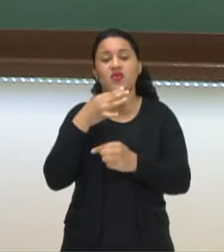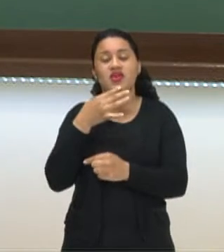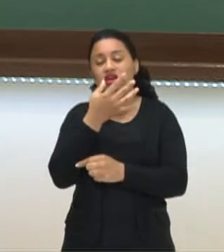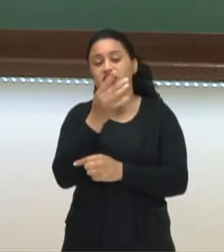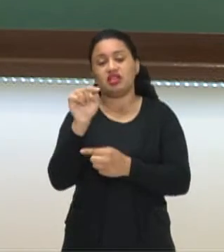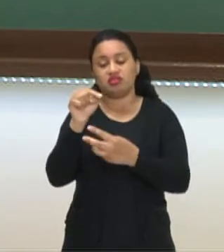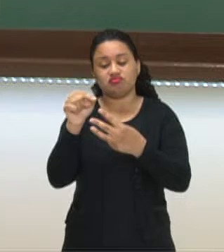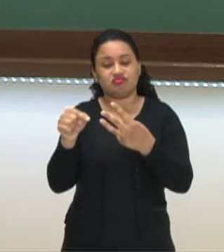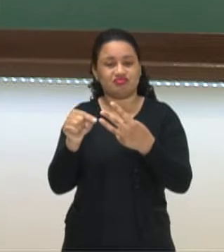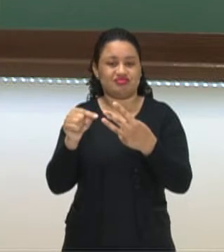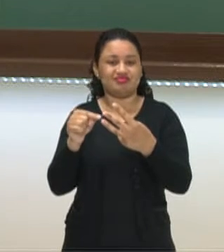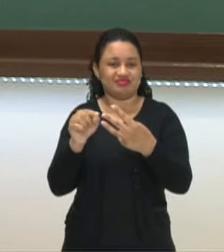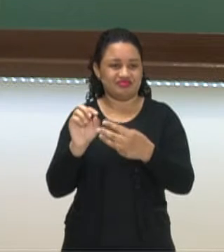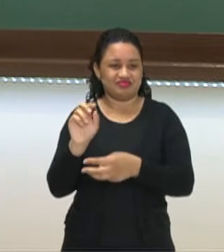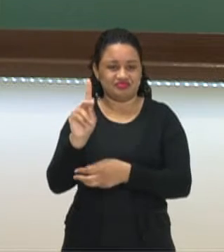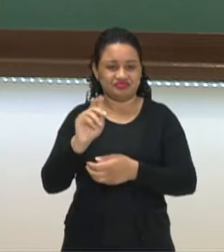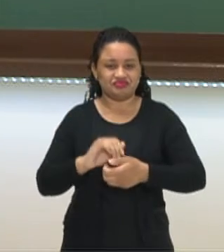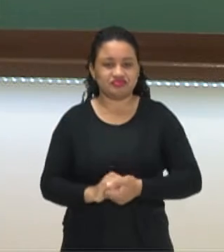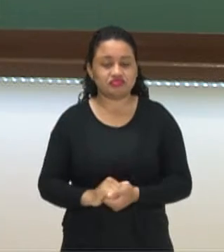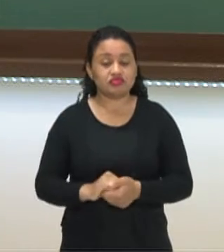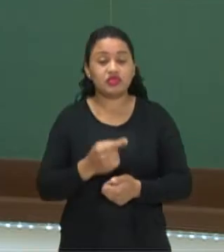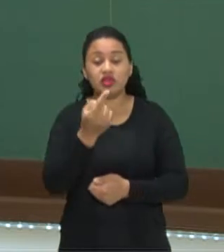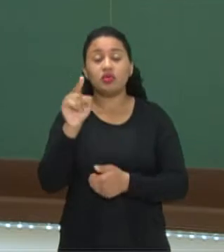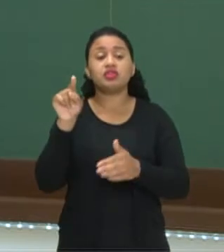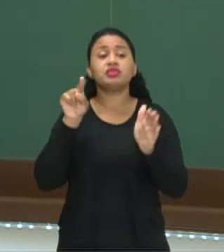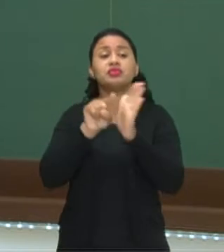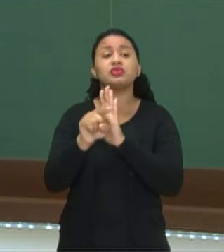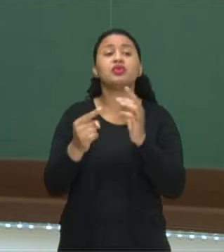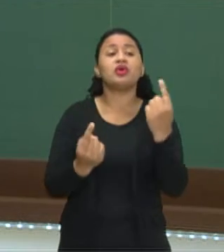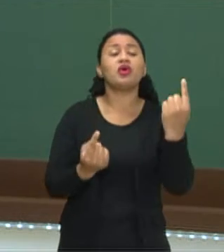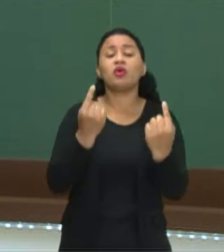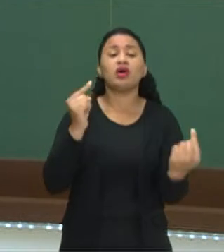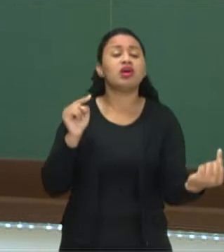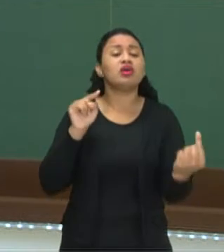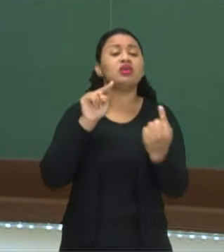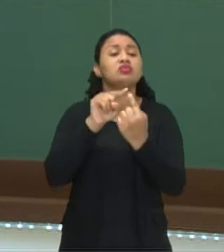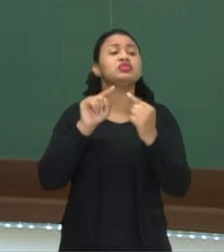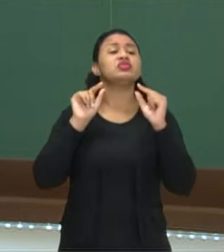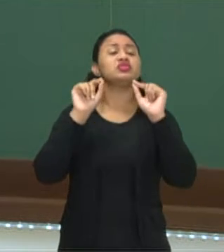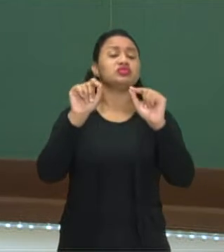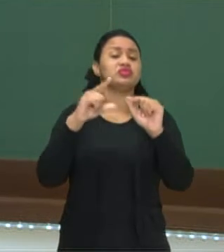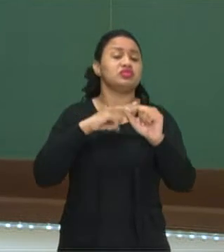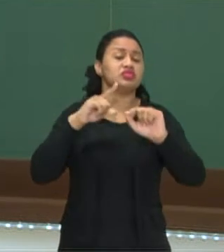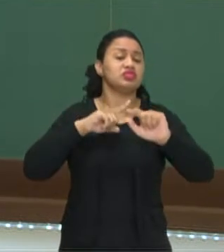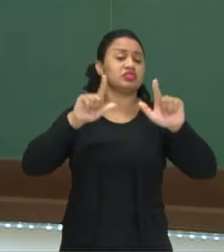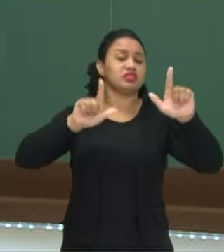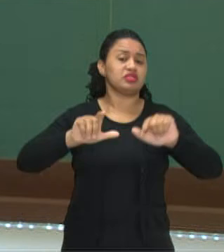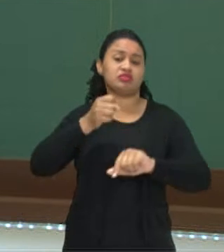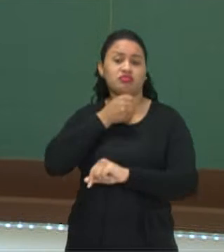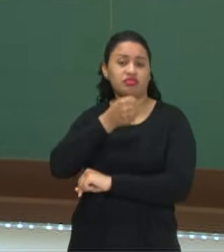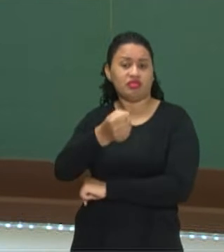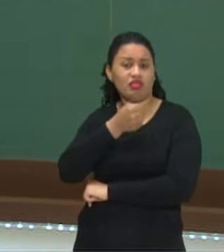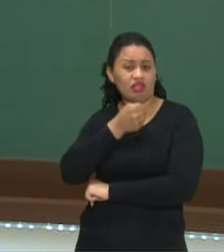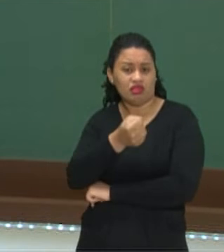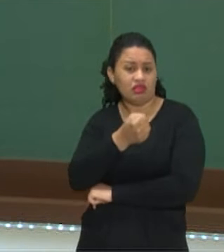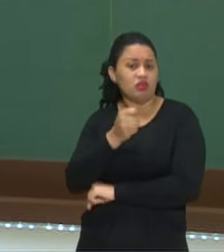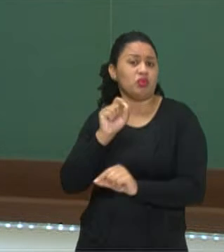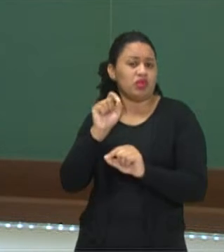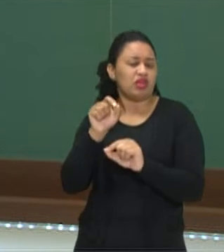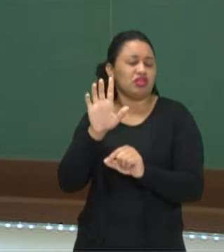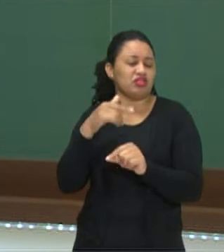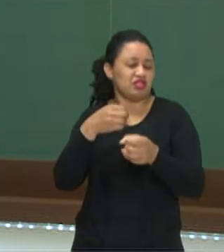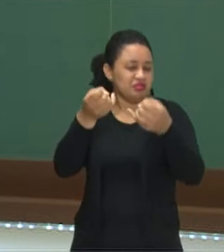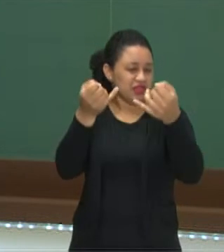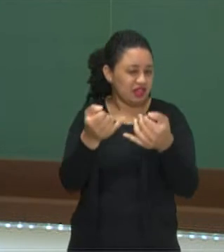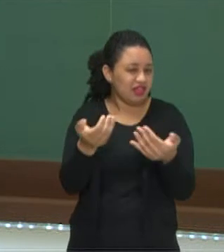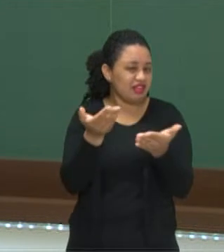certo? Próxima pergunta. Qual é o objetivo mesmo de um talk show? A teacher já falou isso na